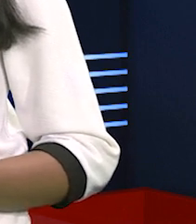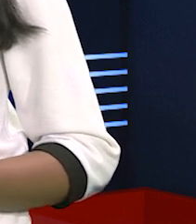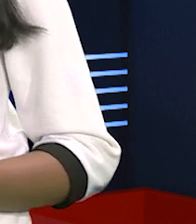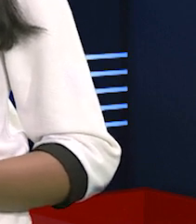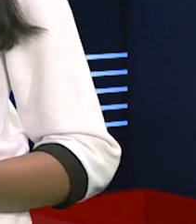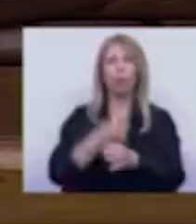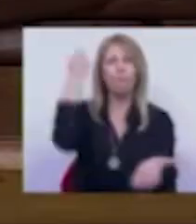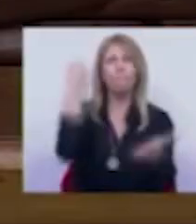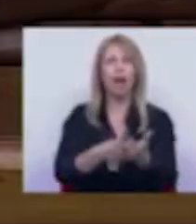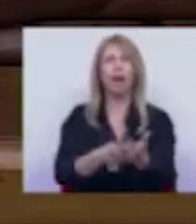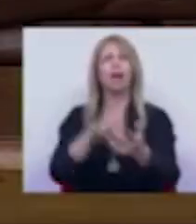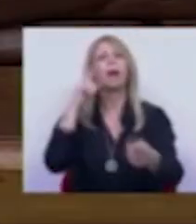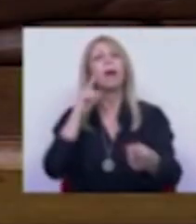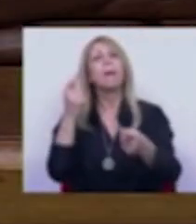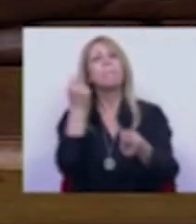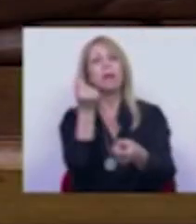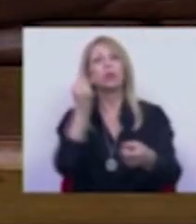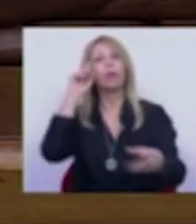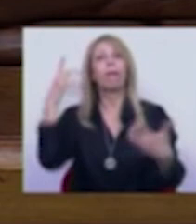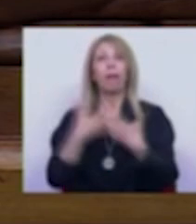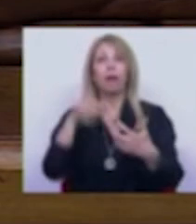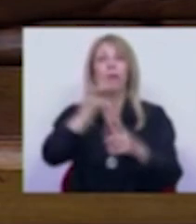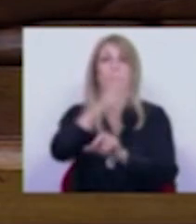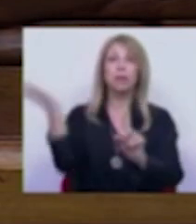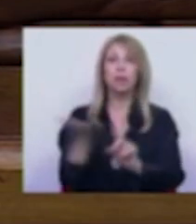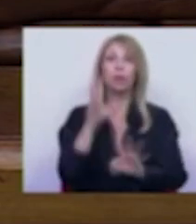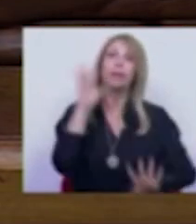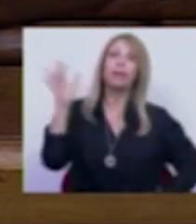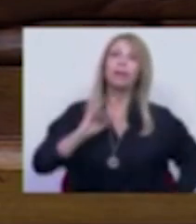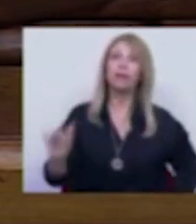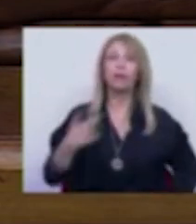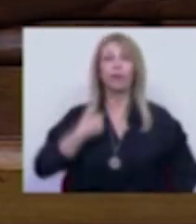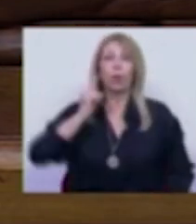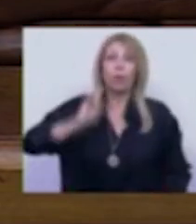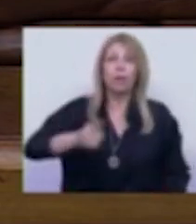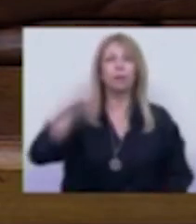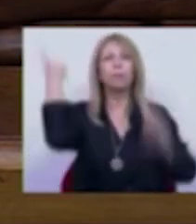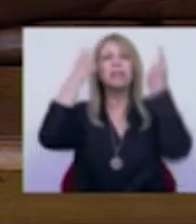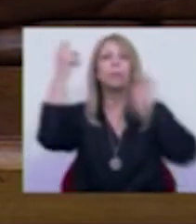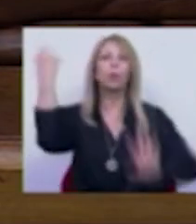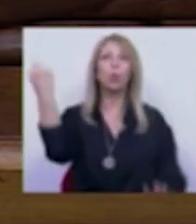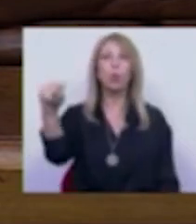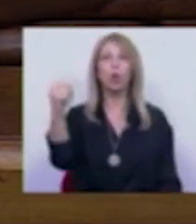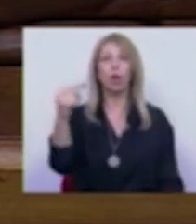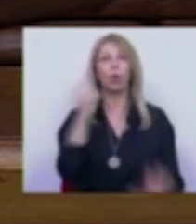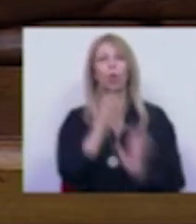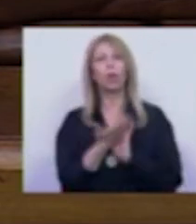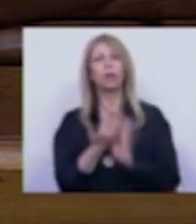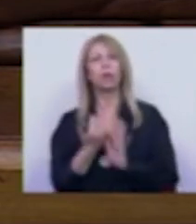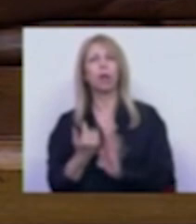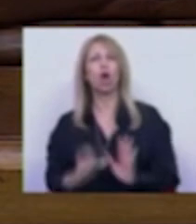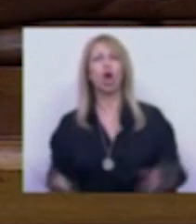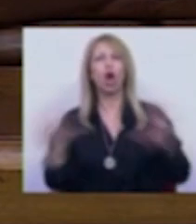intervenção. A tentativa de imposição do pensamento único, o levantamento de novas censuras,